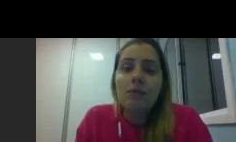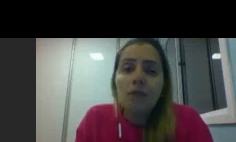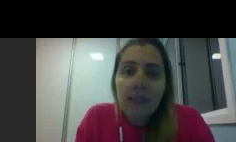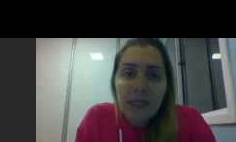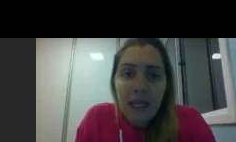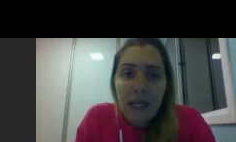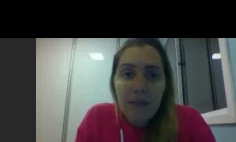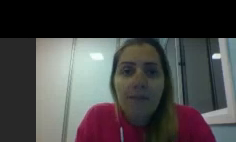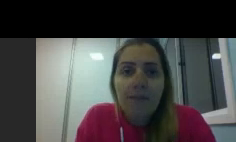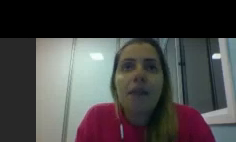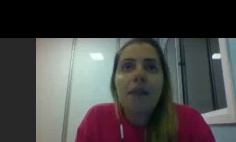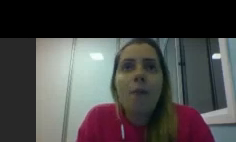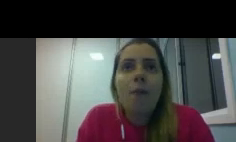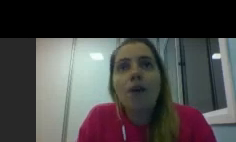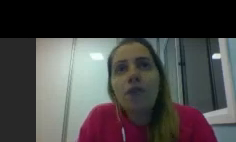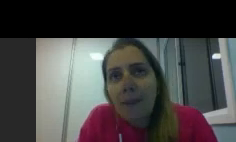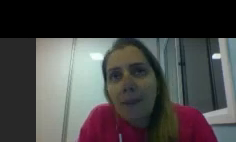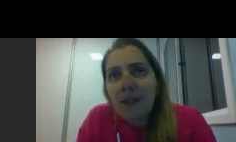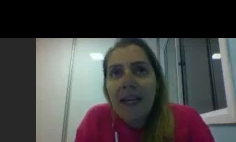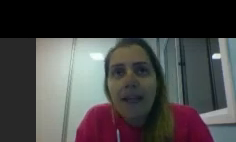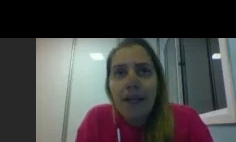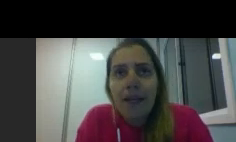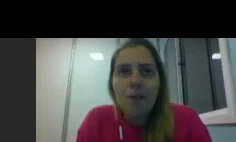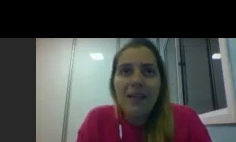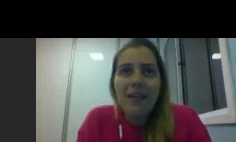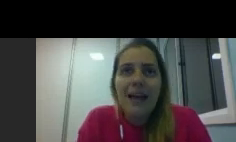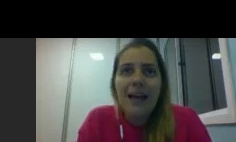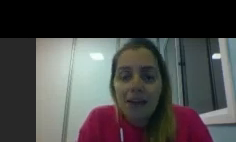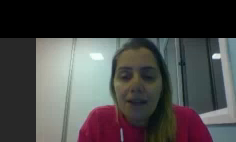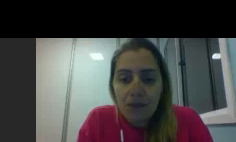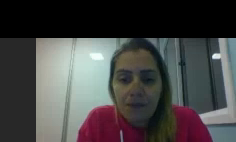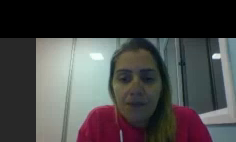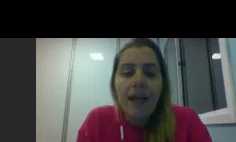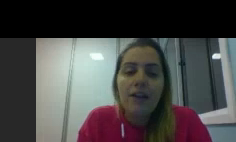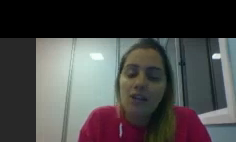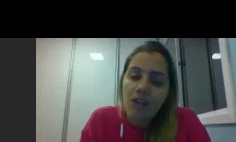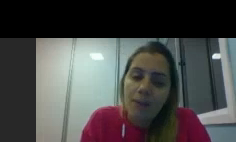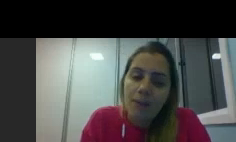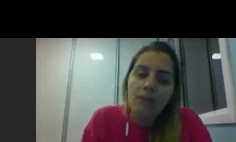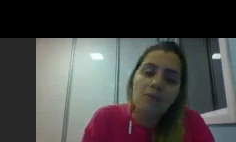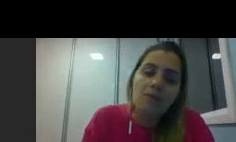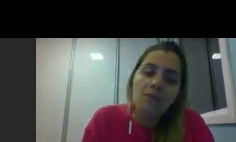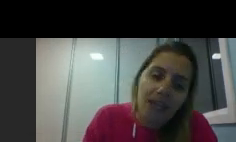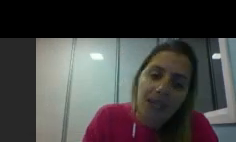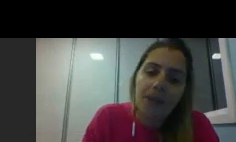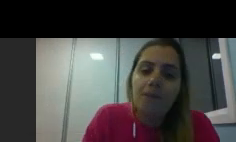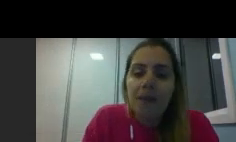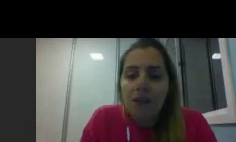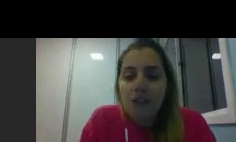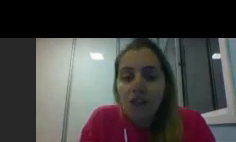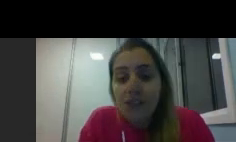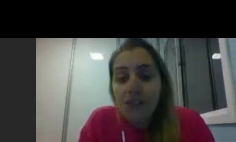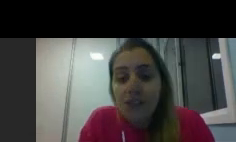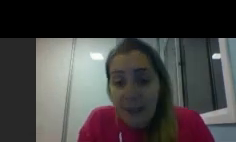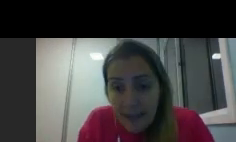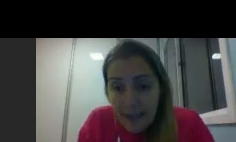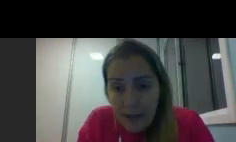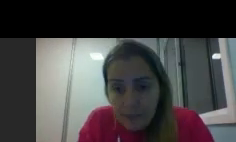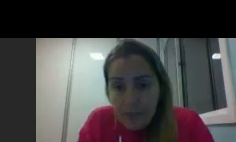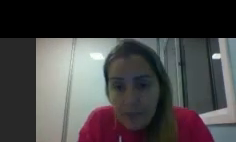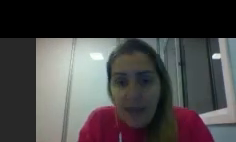Nós temos um outro sistema, que é uma outra proteína, que é a proteína Rhesus, que aí nós chamamos de proteína